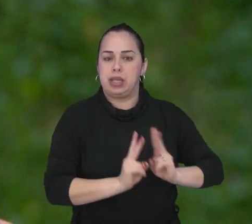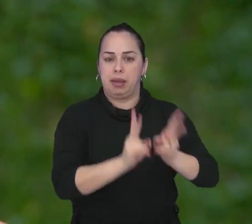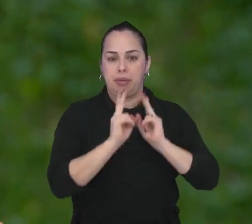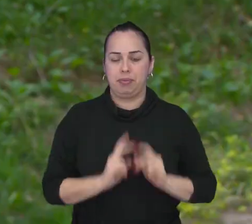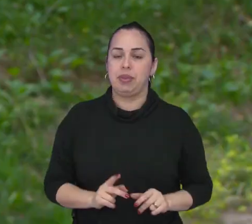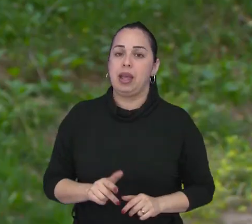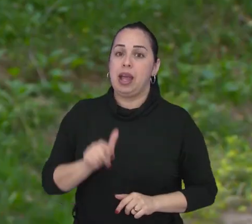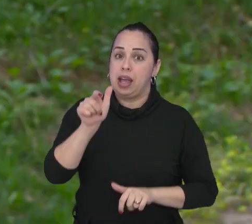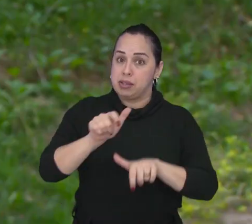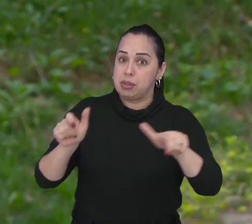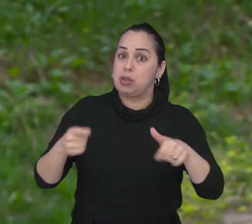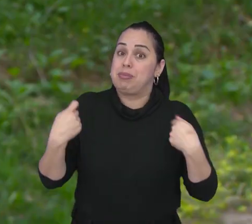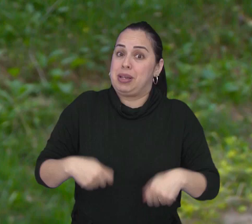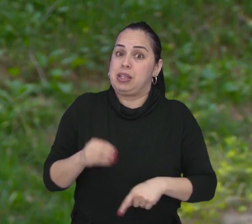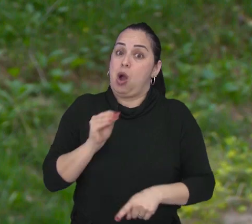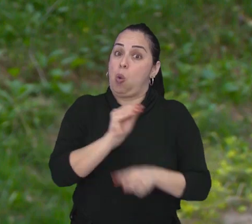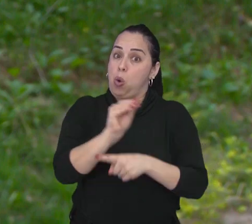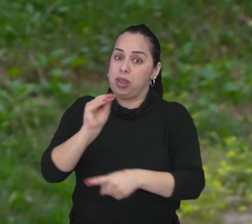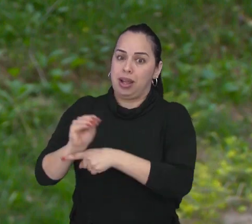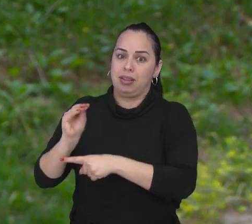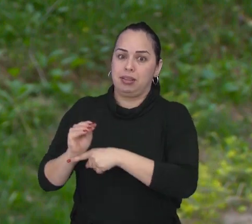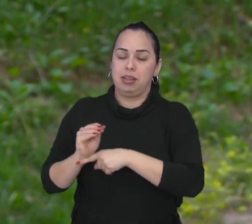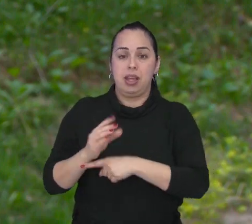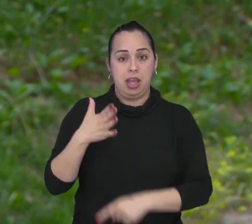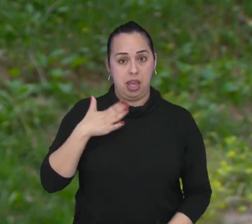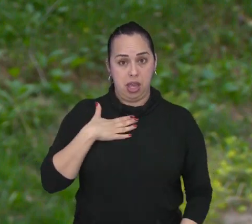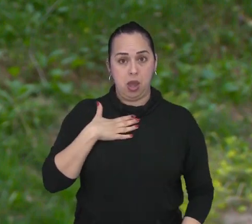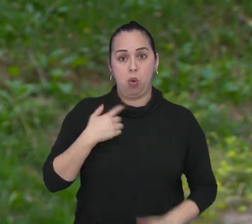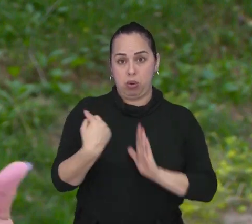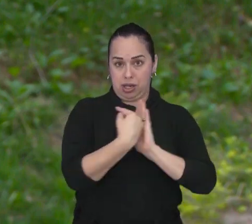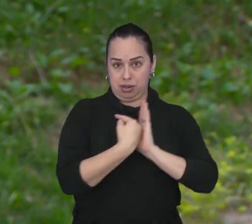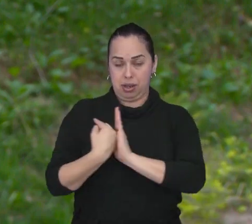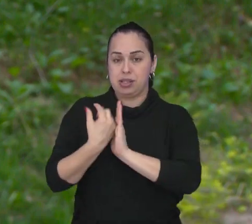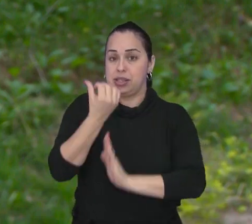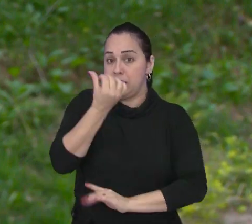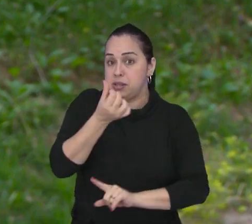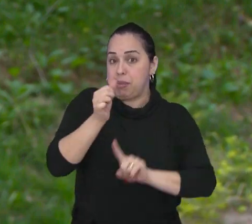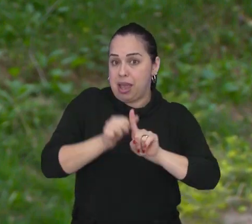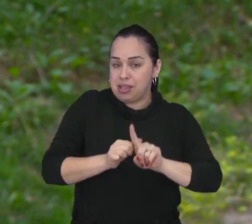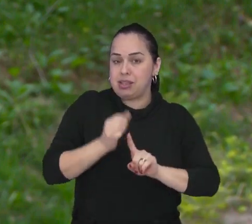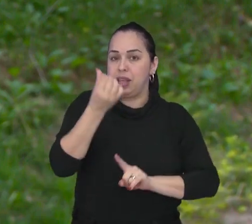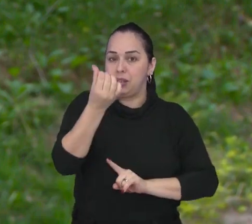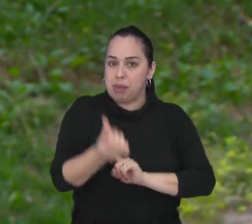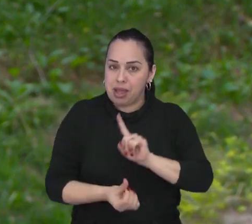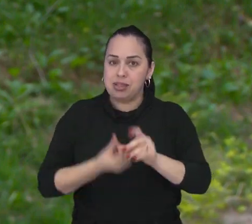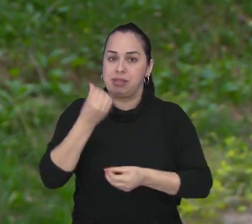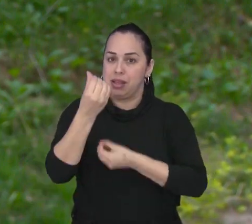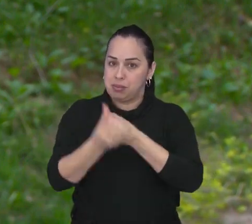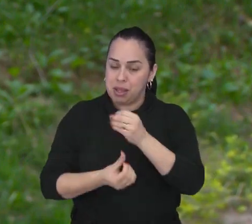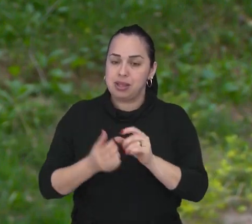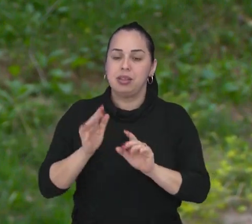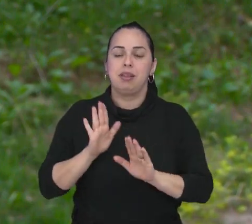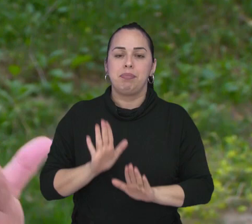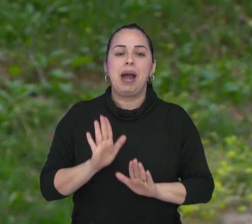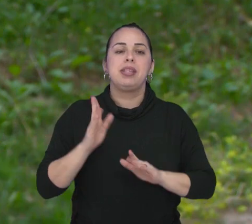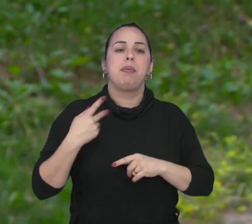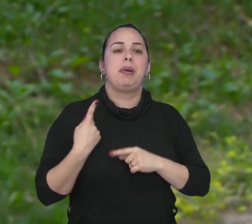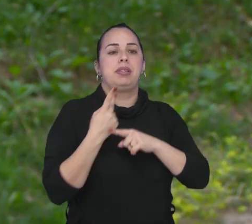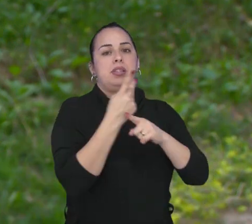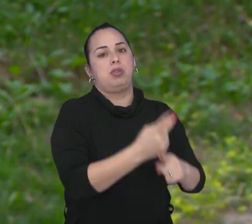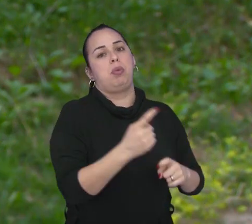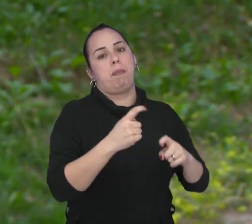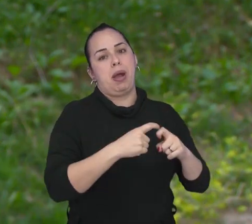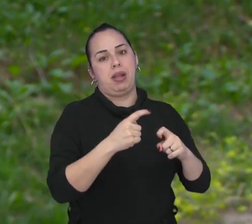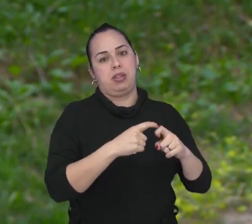problemas de novo as pessoas precisam se cuidar porque eu faço a cada se meses Por conta desses problemas mas talvez se eu não tivesse passado no médico eu não tinha